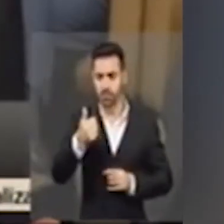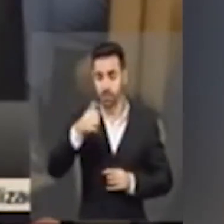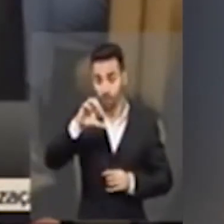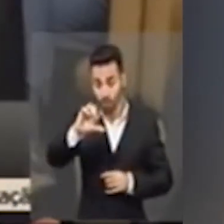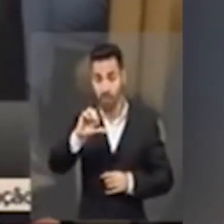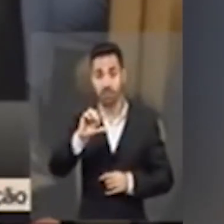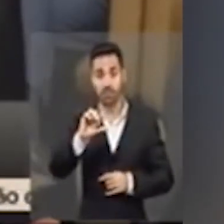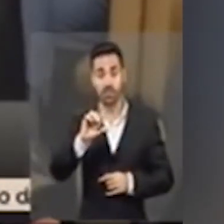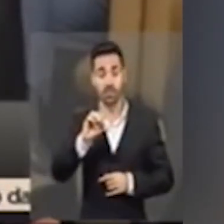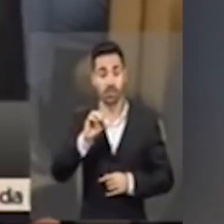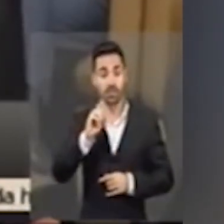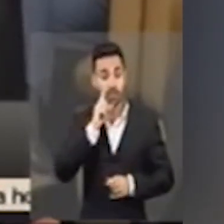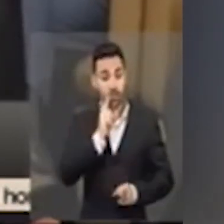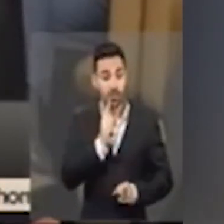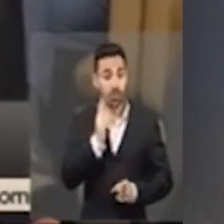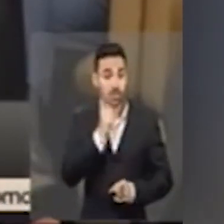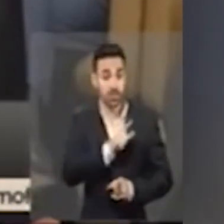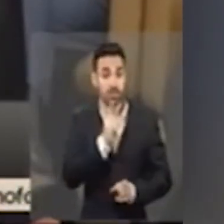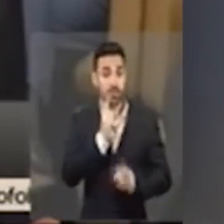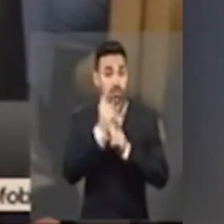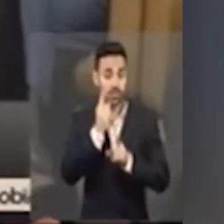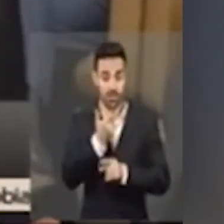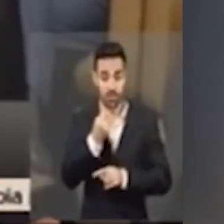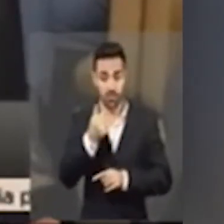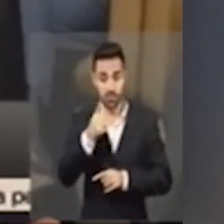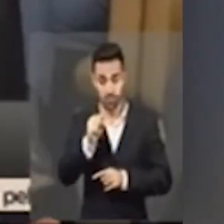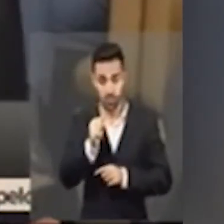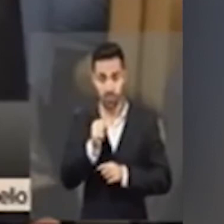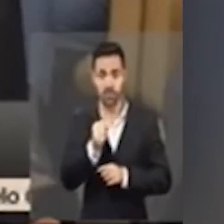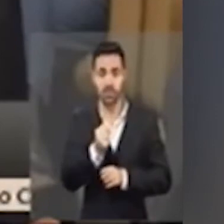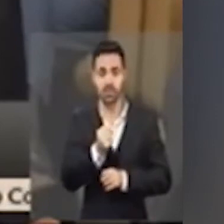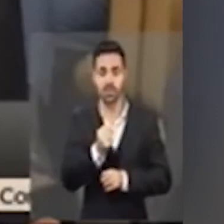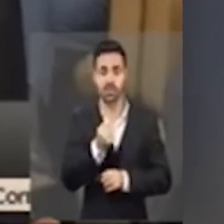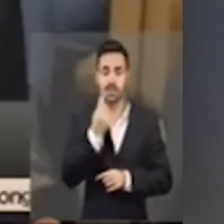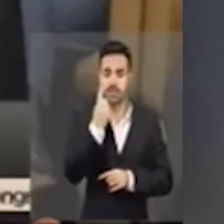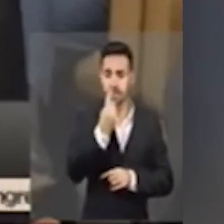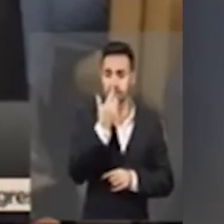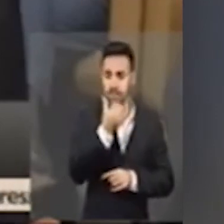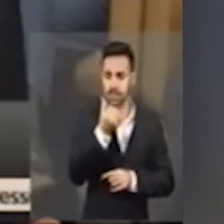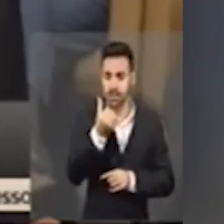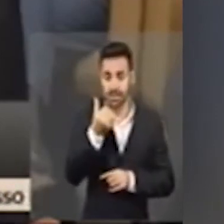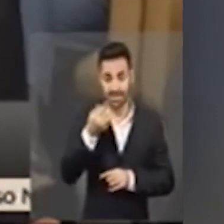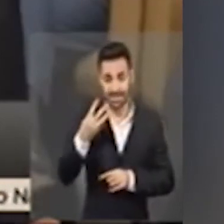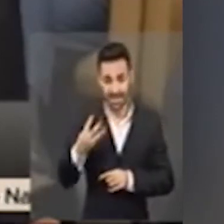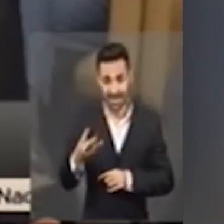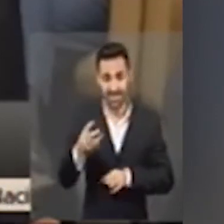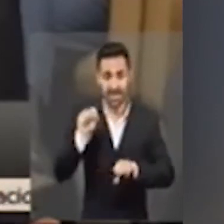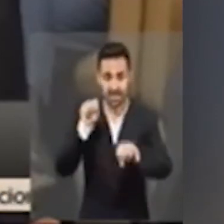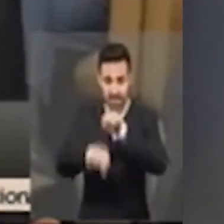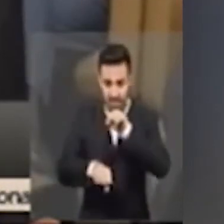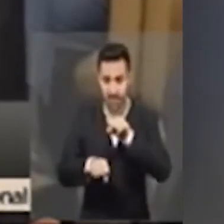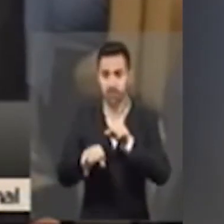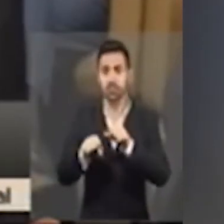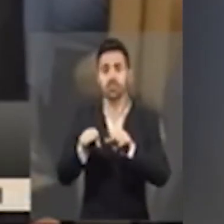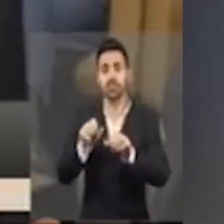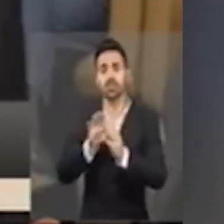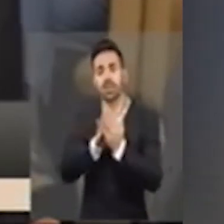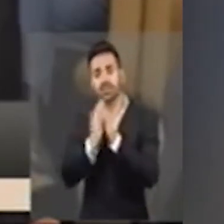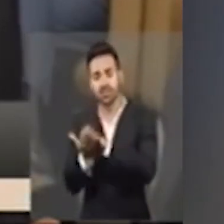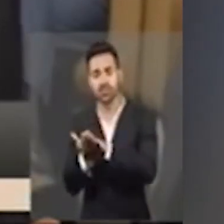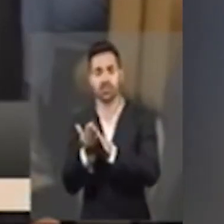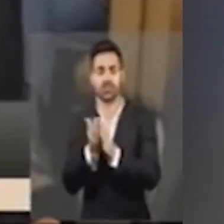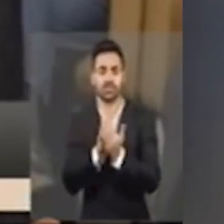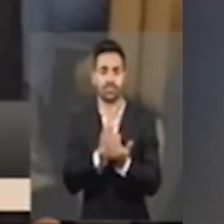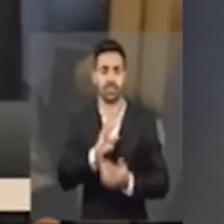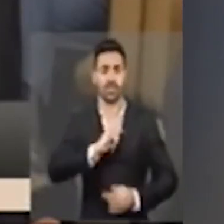assassinatos que ela conseguiu apurar em 2018 166 163 assassinatos de travestis e transexuais